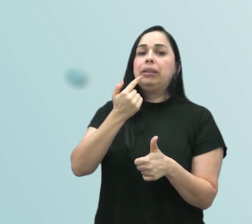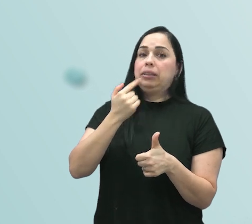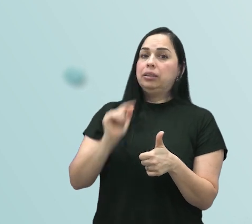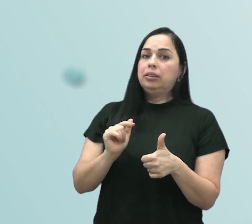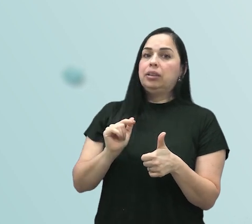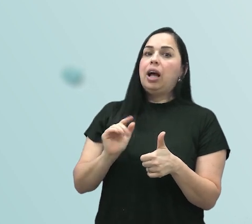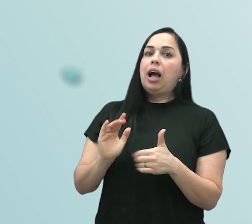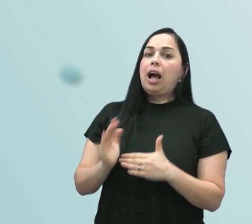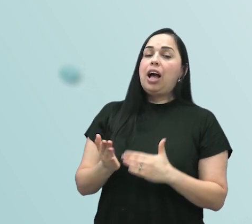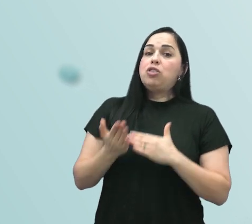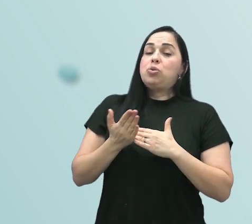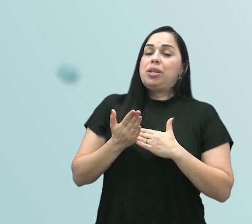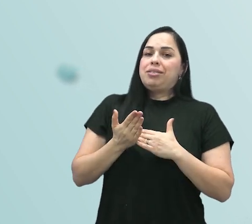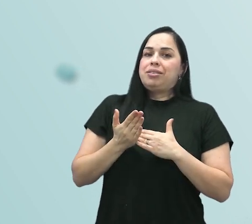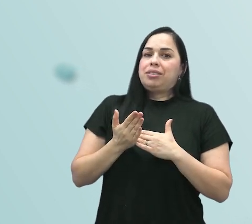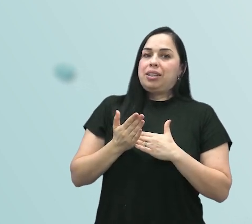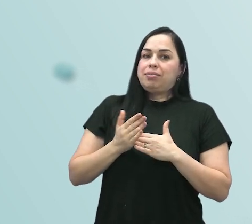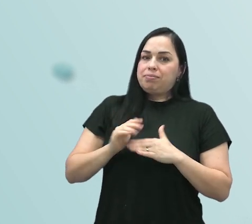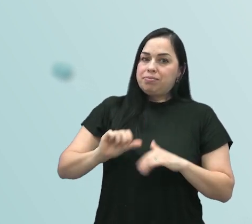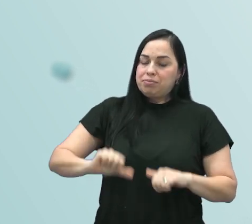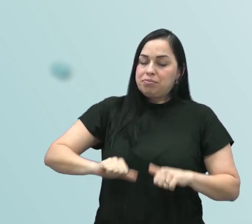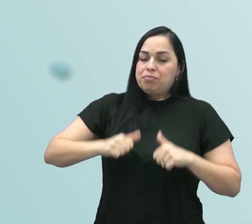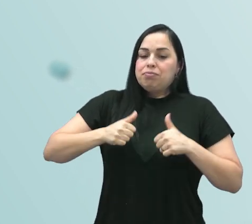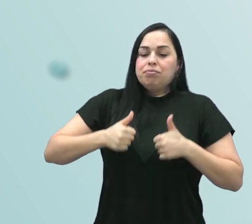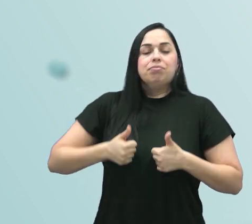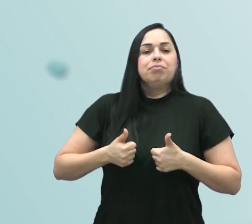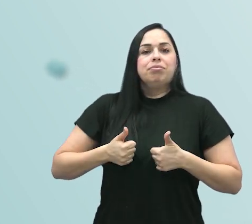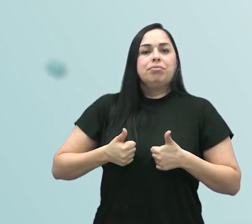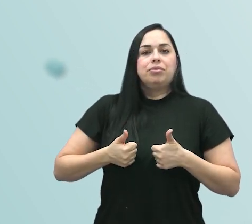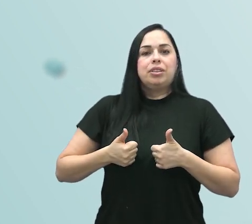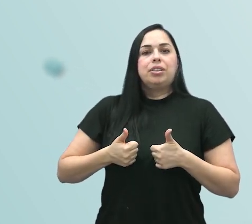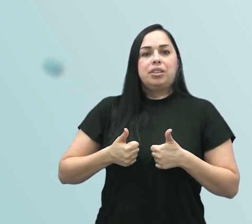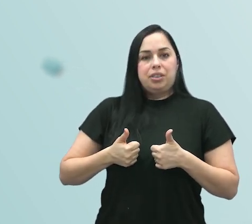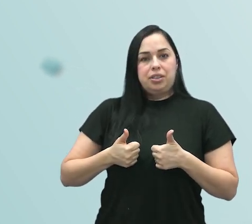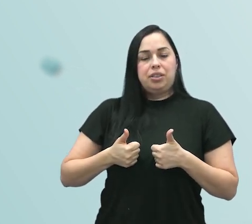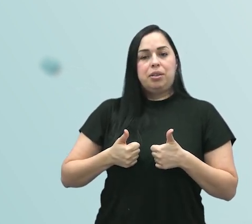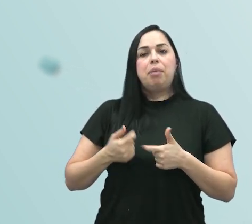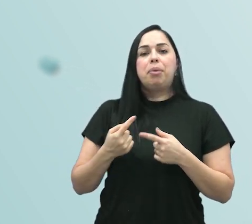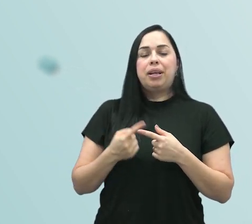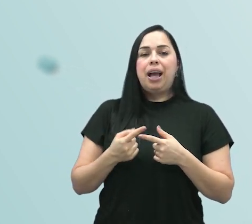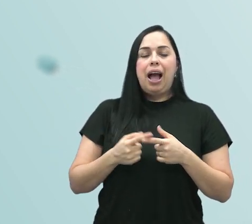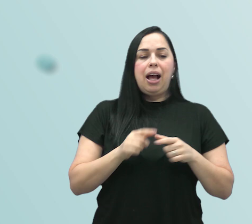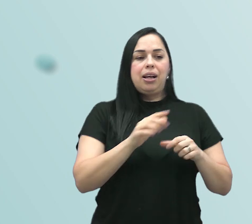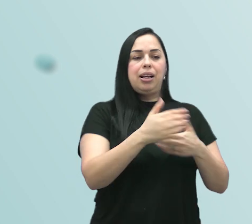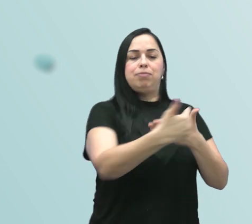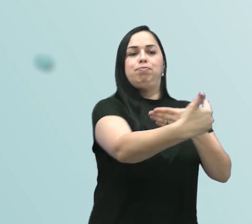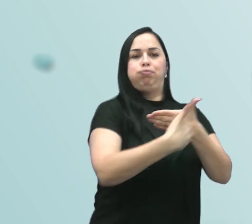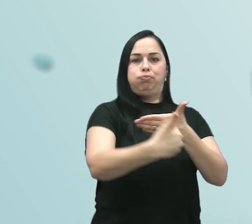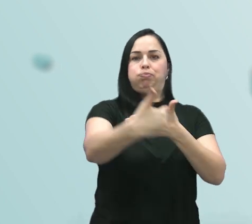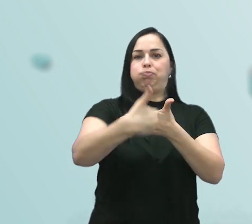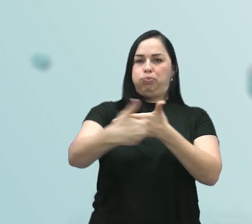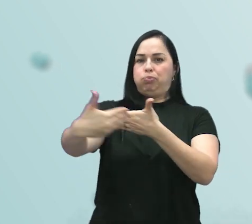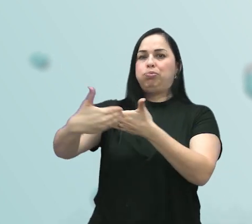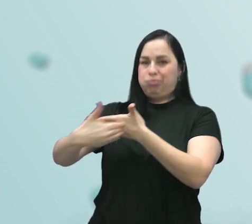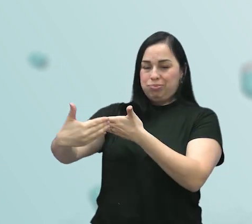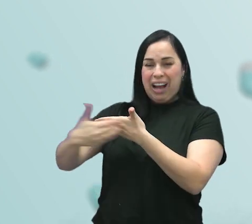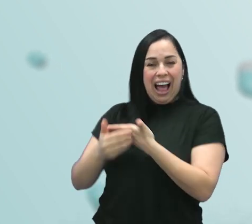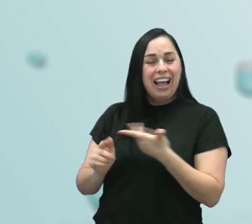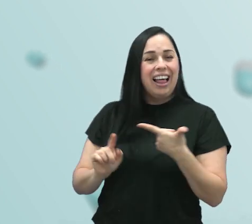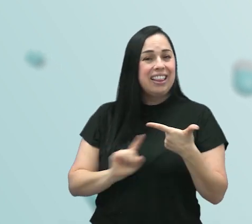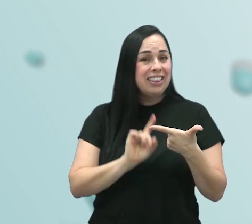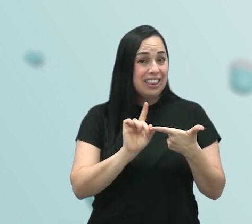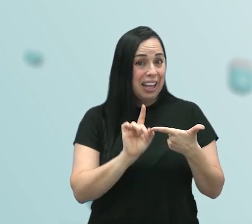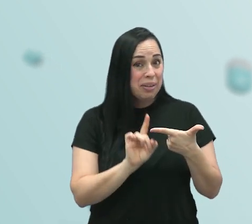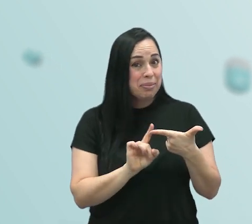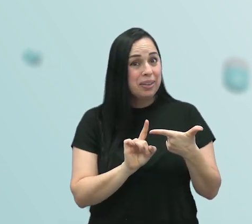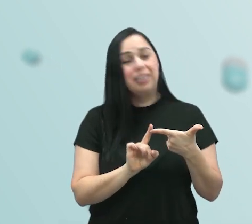nutrientes necessários, faz a nossa defesa funcionar de forma adequada e dá os recursos para a produção de anticorpos e de células de defesa.